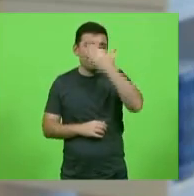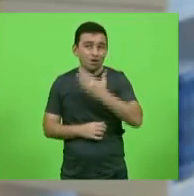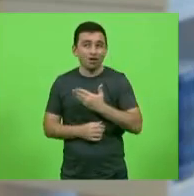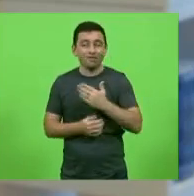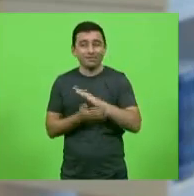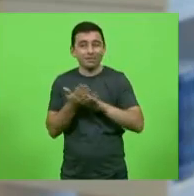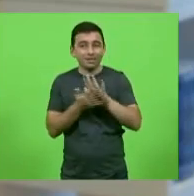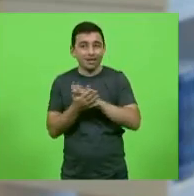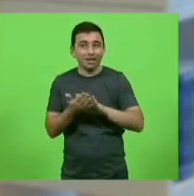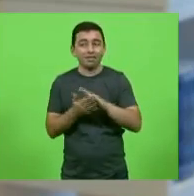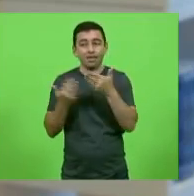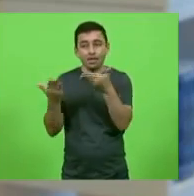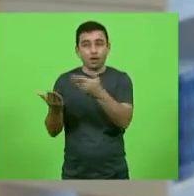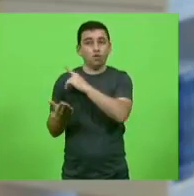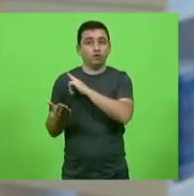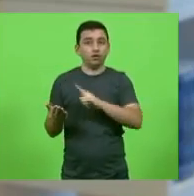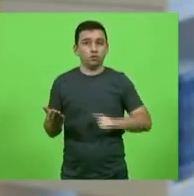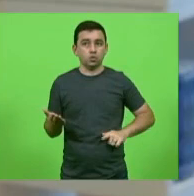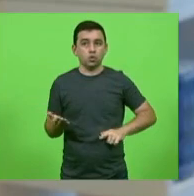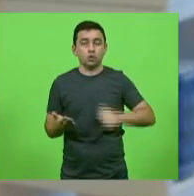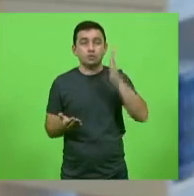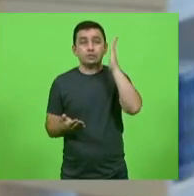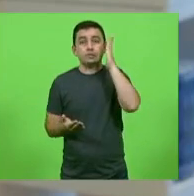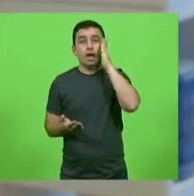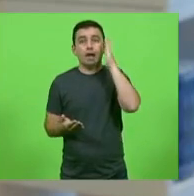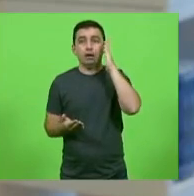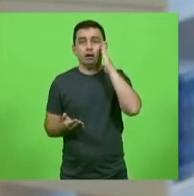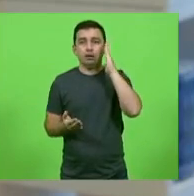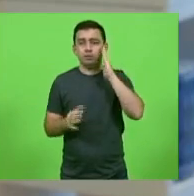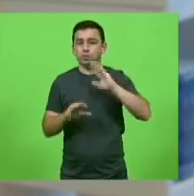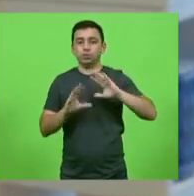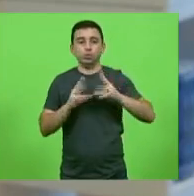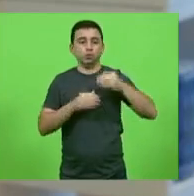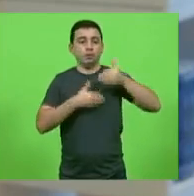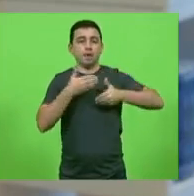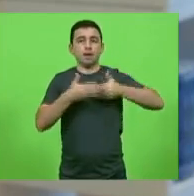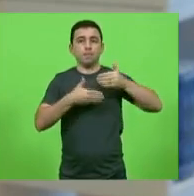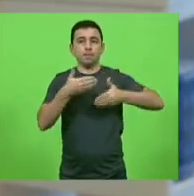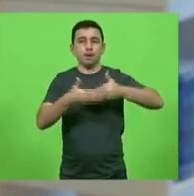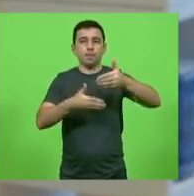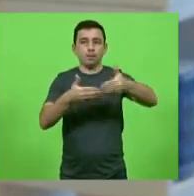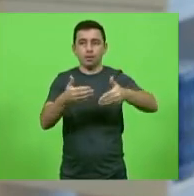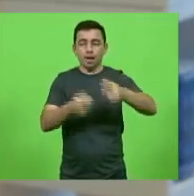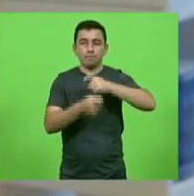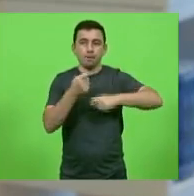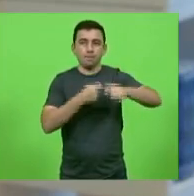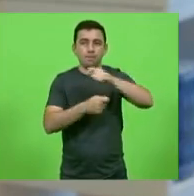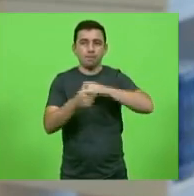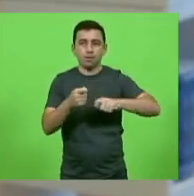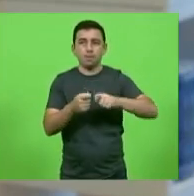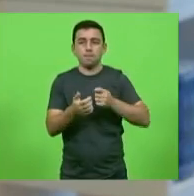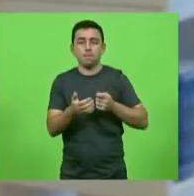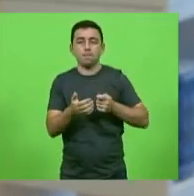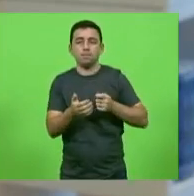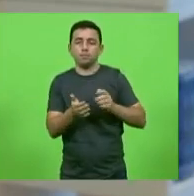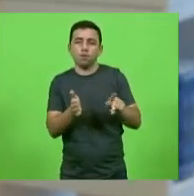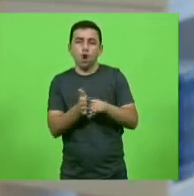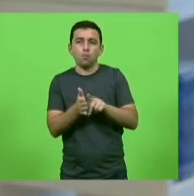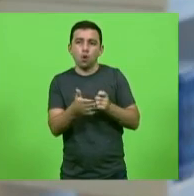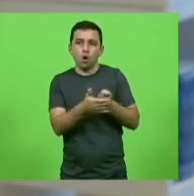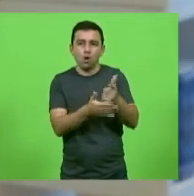afirmação de que o governador do estado tinha conhecimento dos trâmites administrativos que envolveram a contratação da empresa